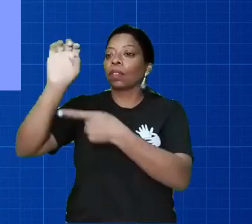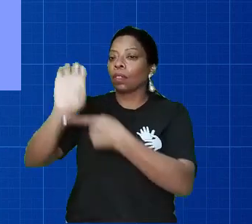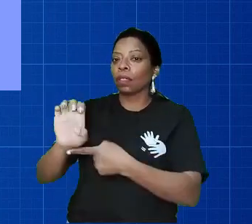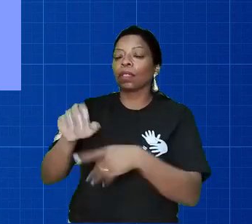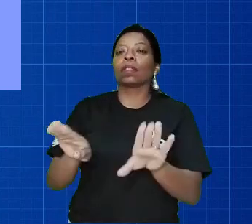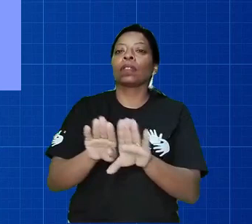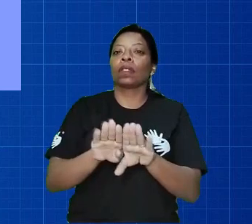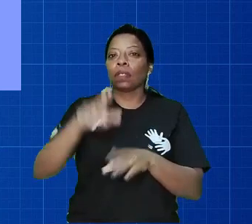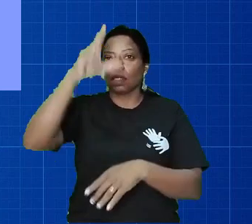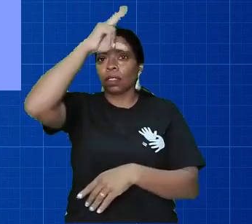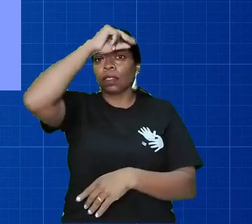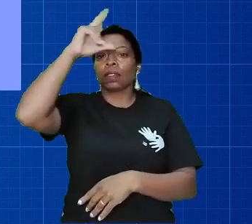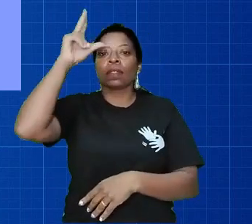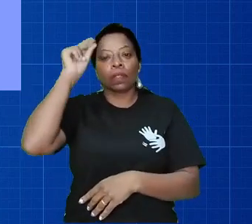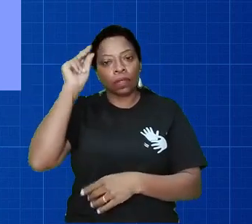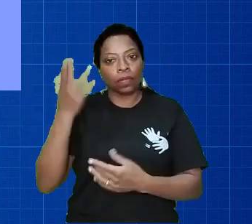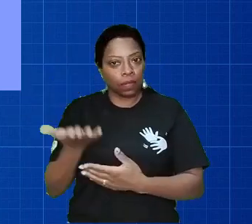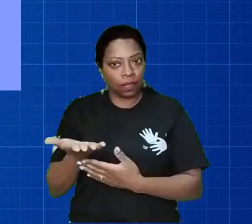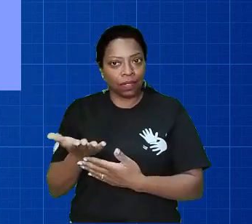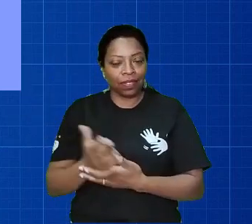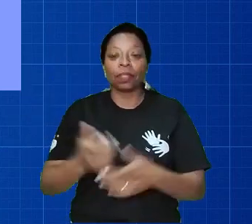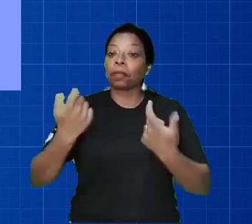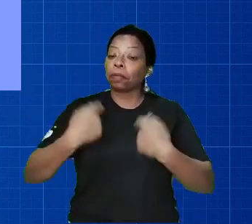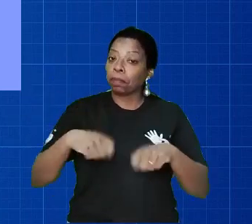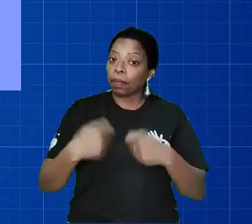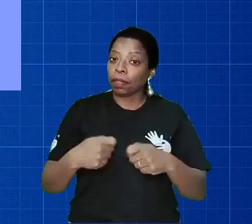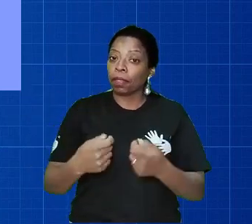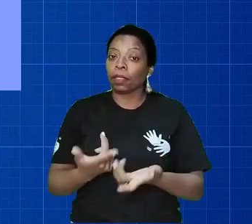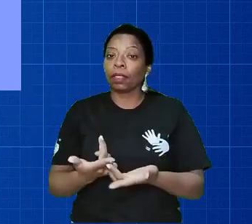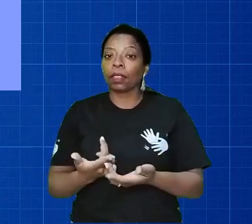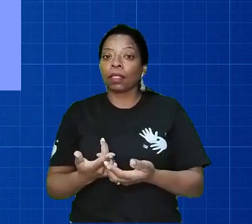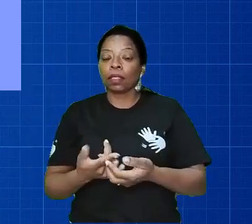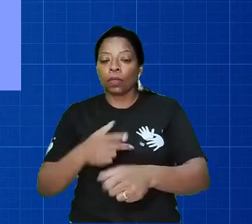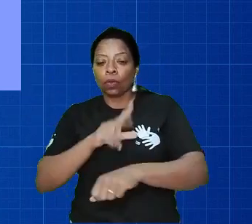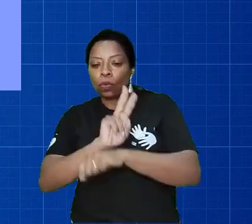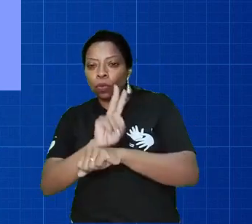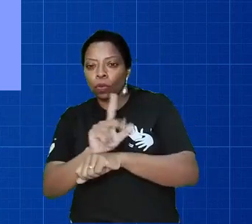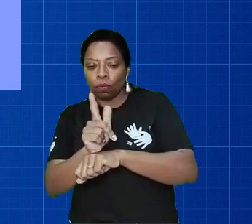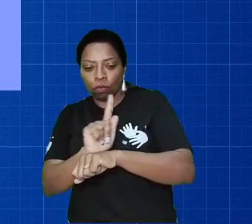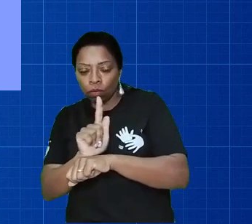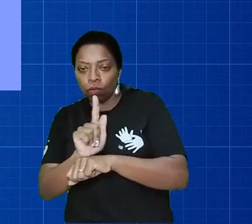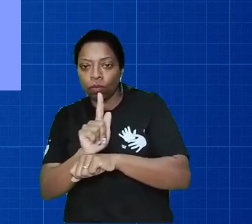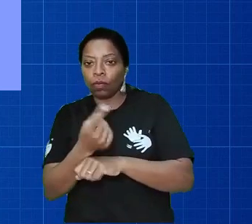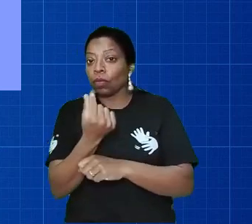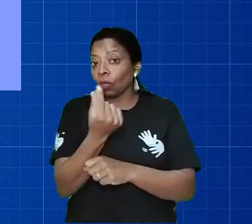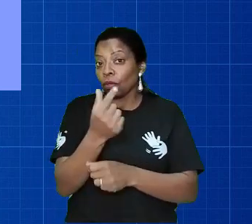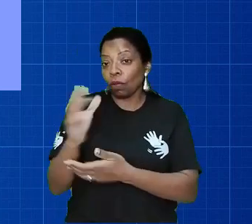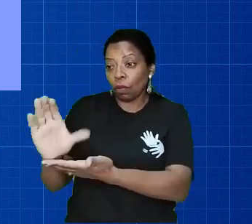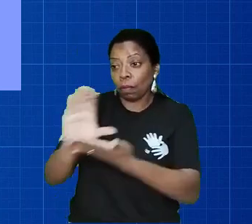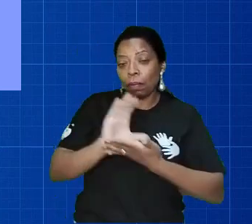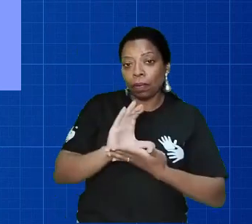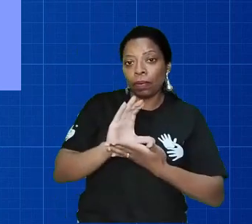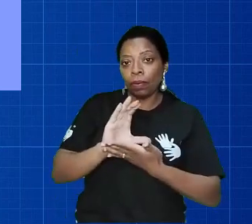municipais. Segundo, gerir recursos advindos de doações da comunidade e também